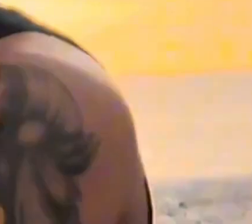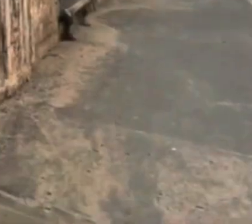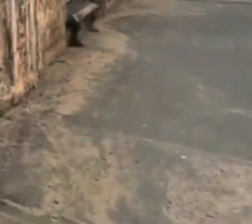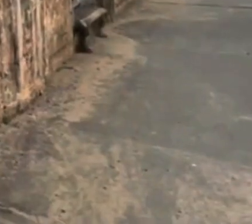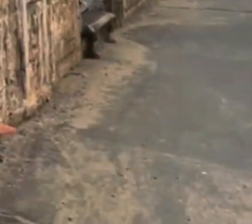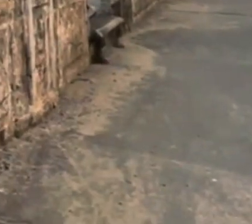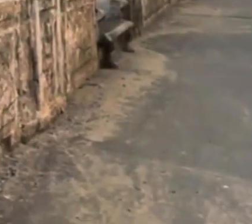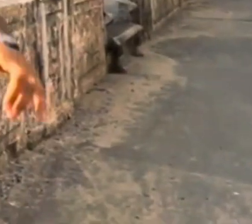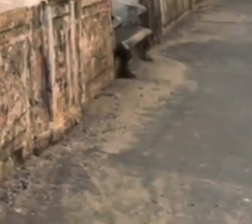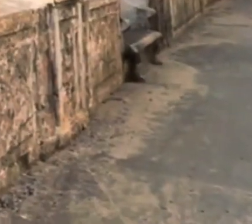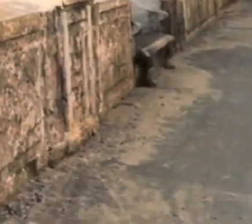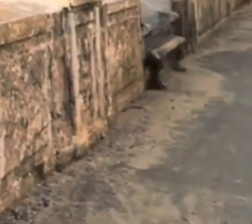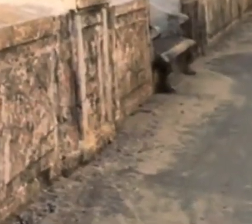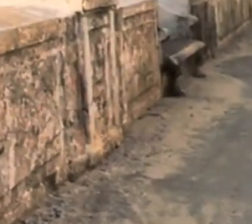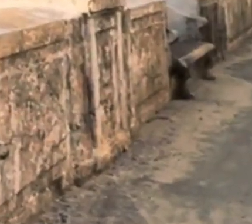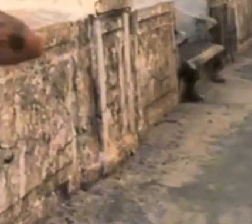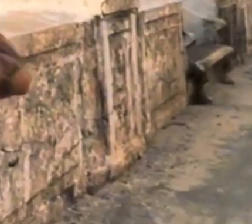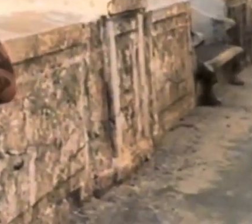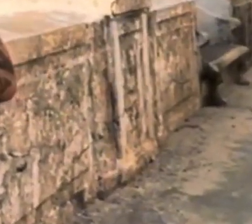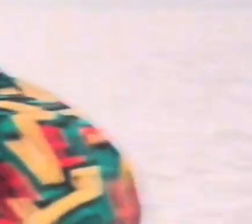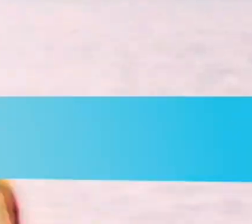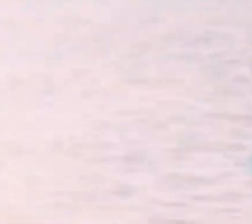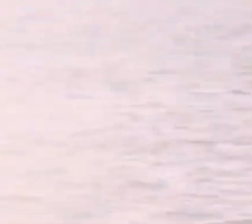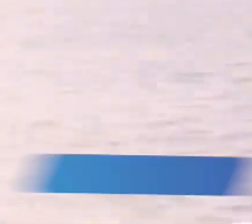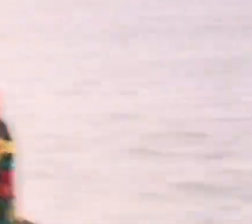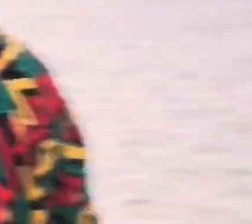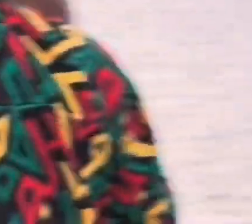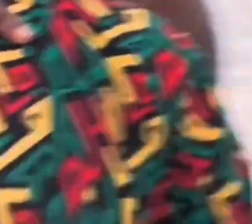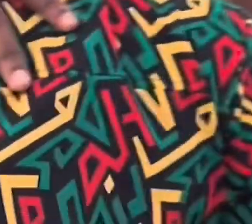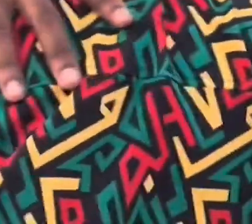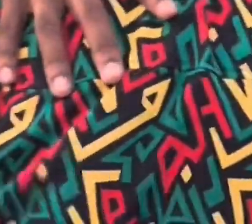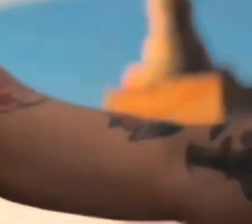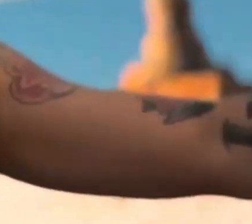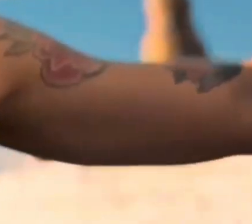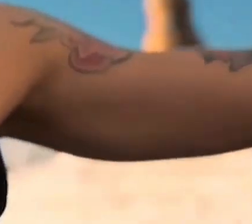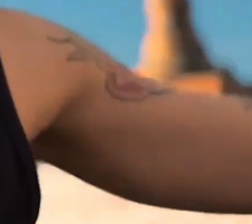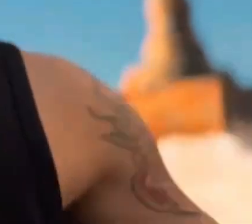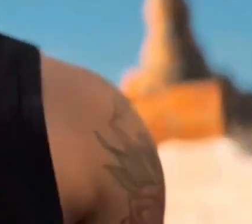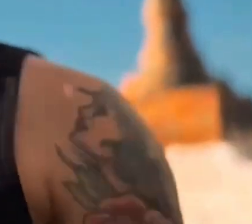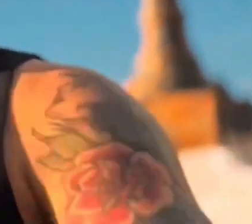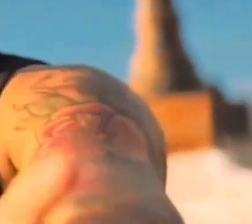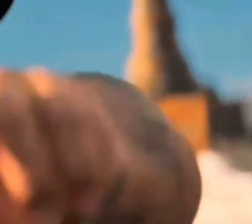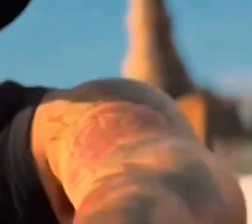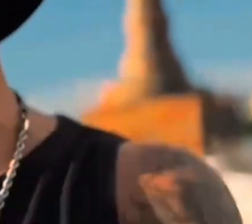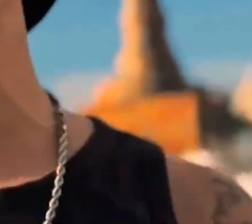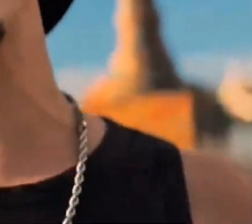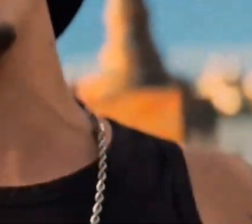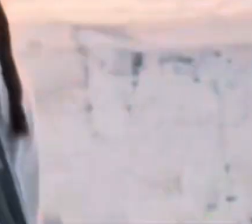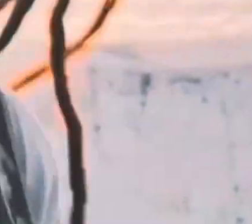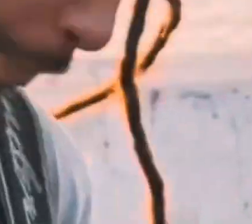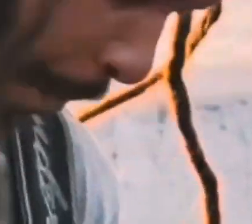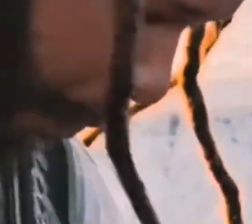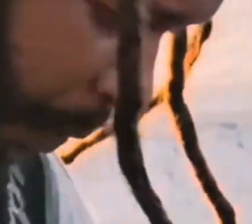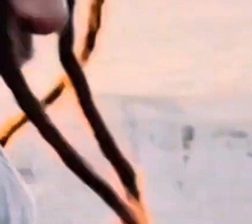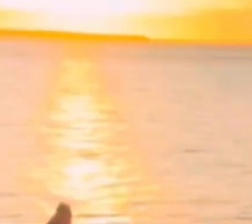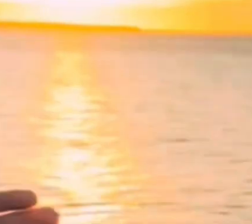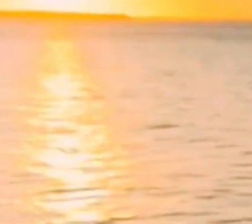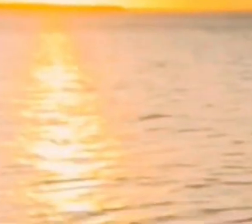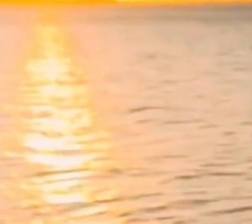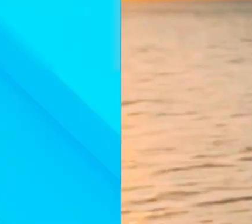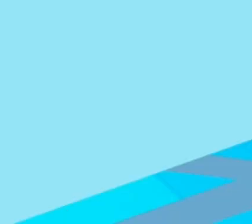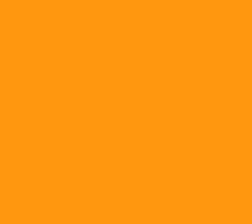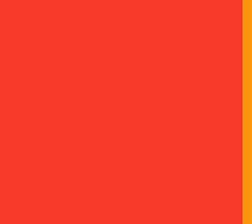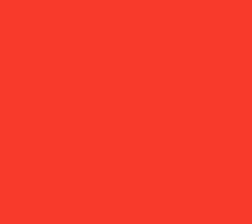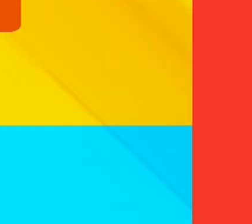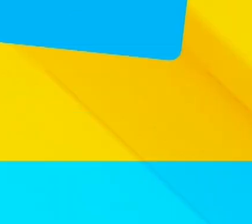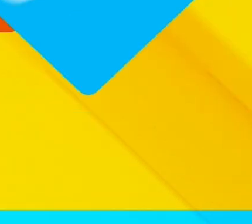no coração. Sinta a vibe positiva nessa party. Quando o reggae toca, ninguém quer que pare.